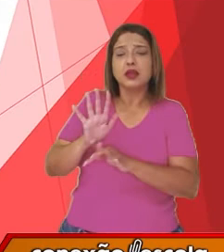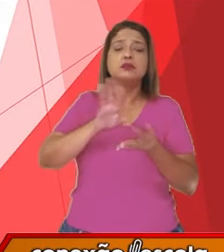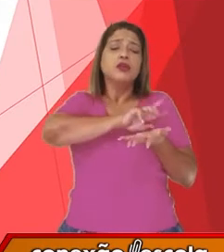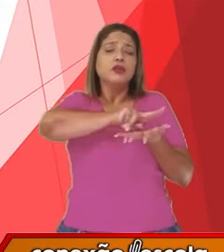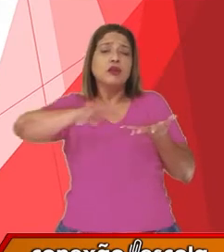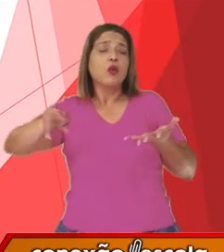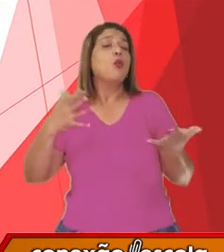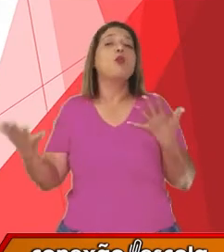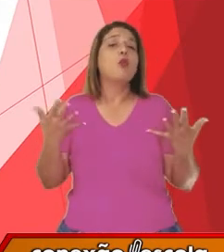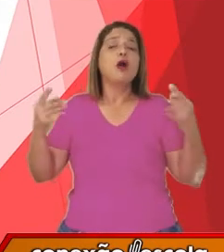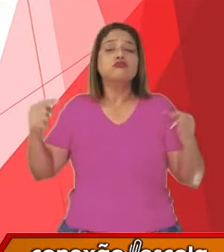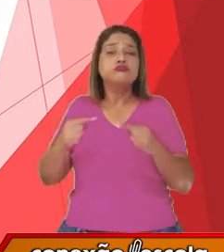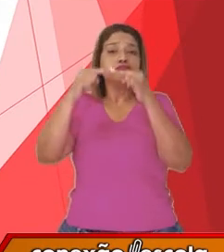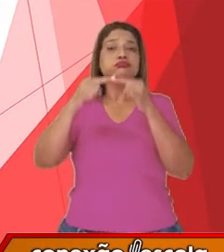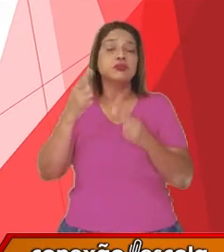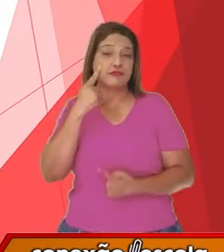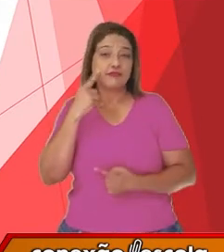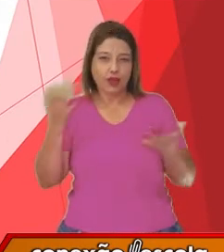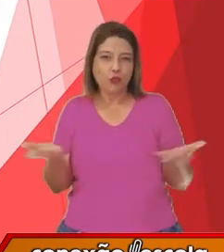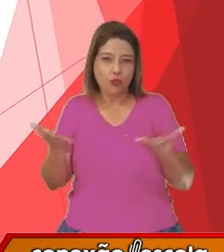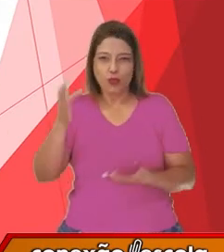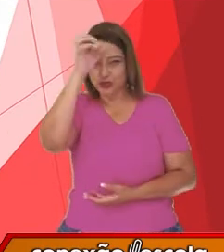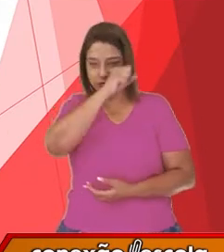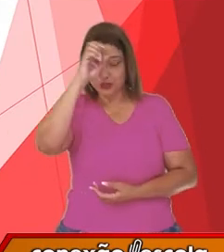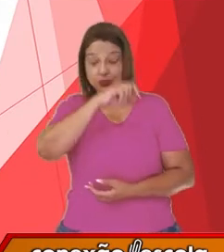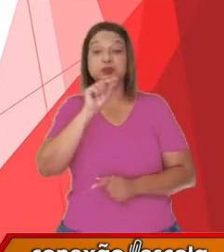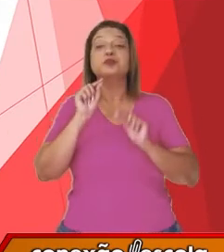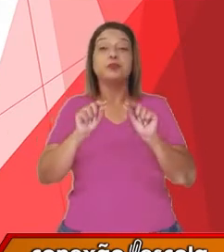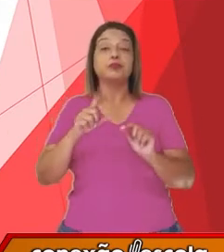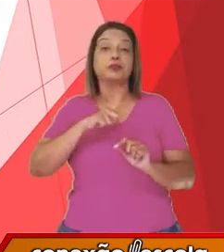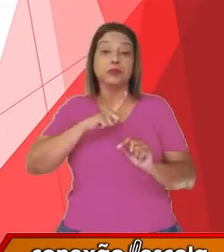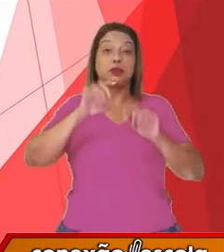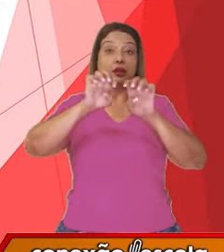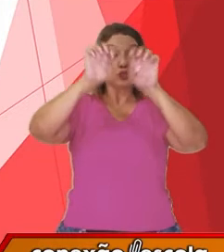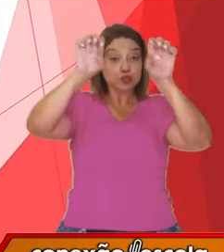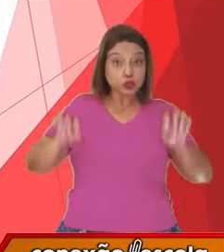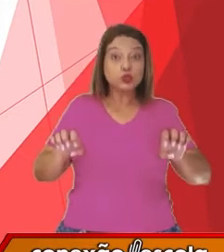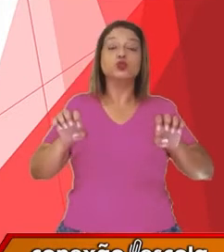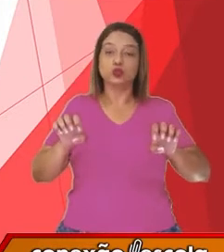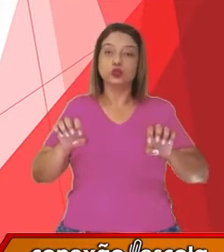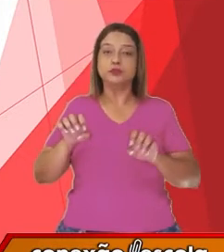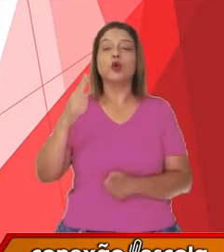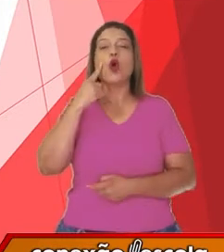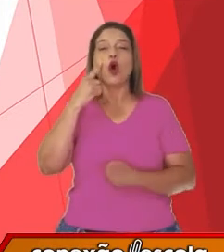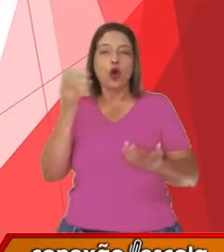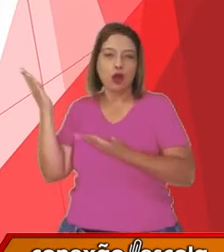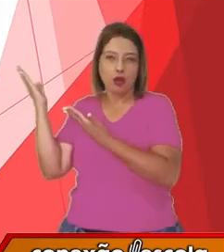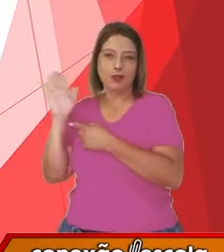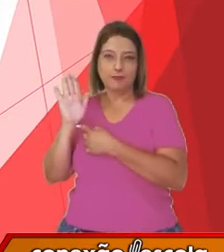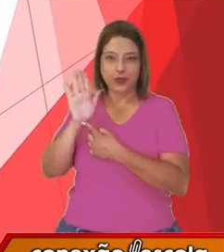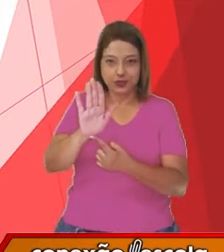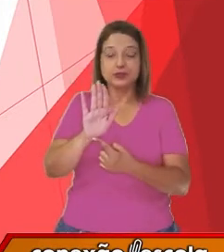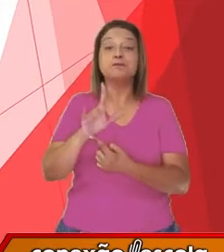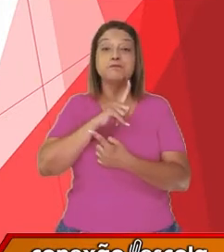Vamos descobrir? É a estrutura. Observem com a professora. Título é o nome